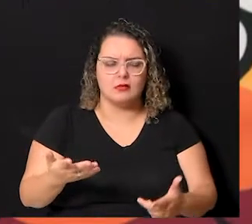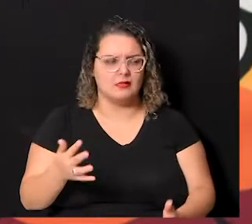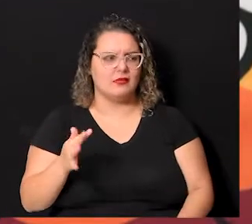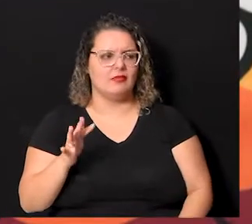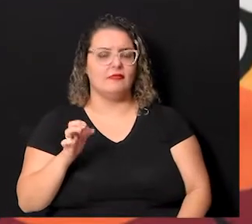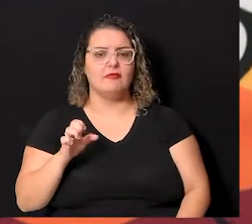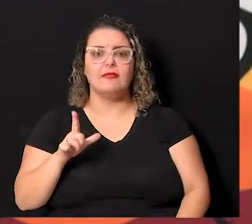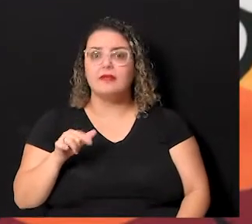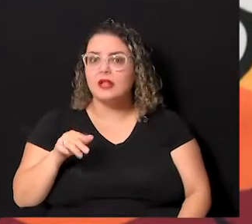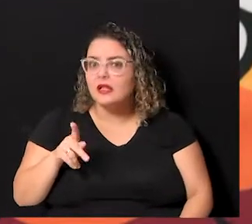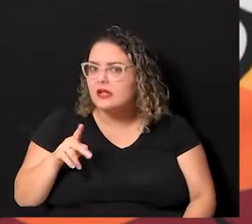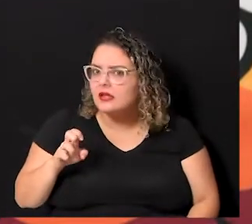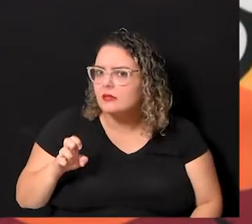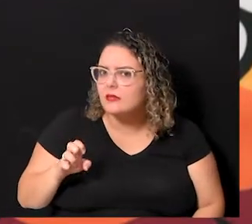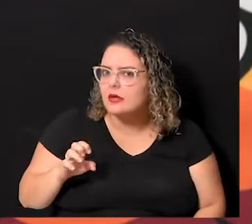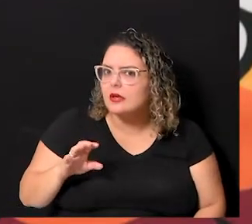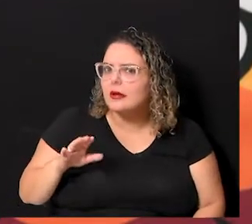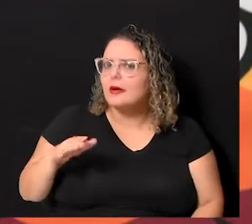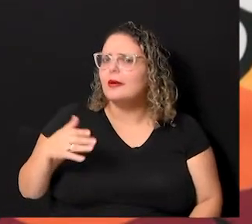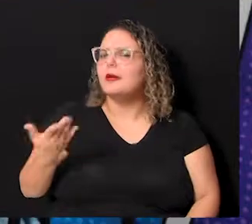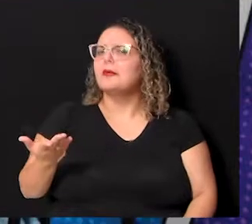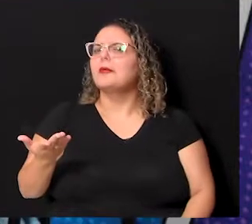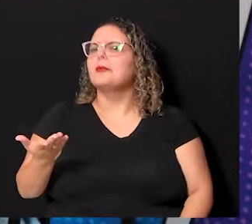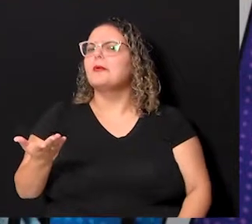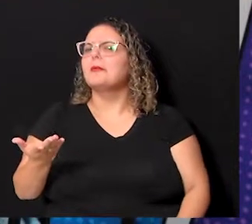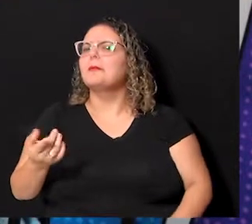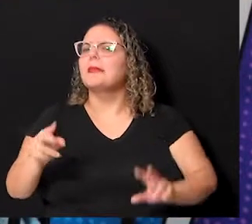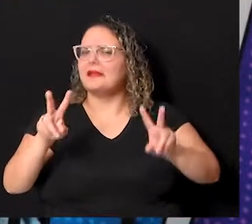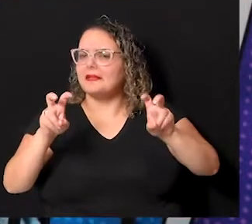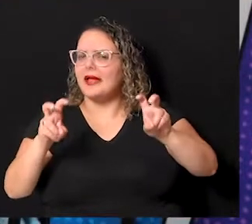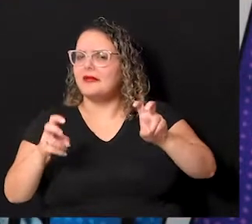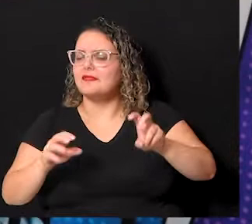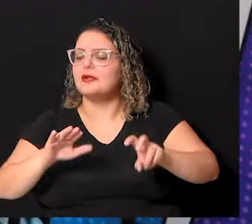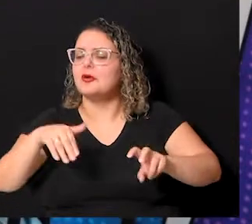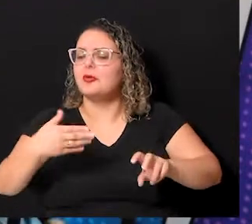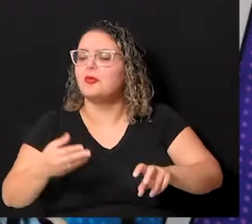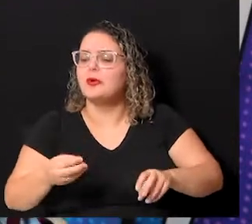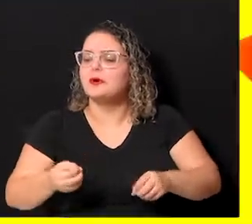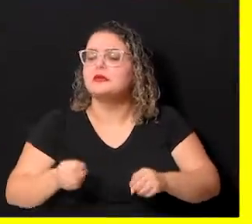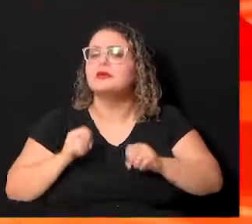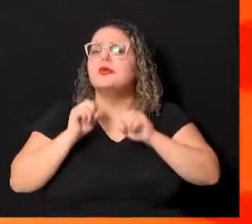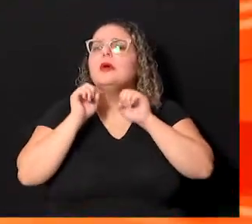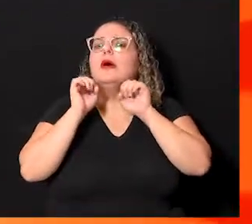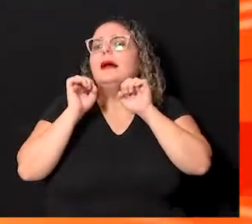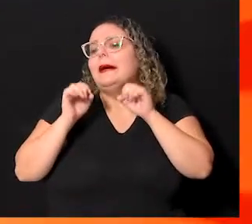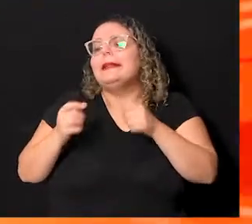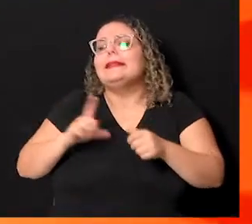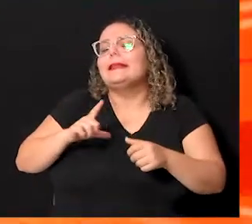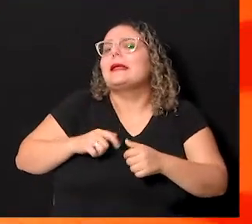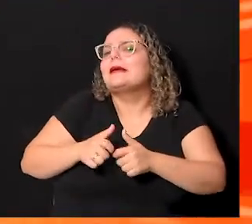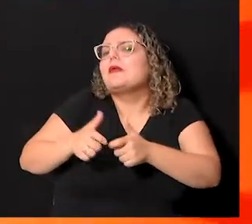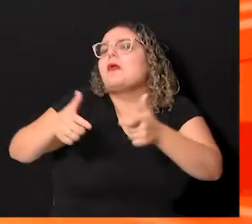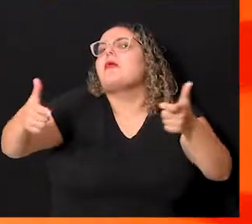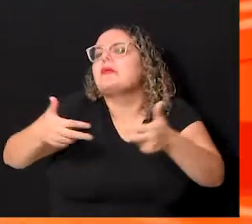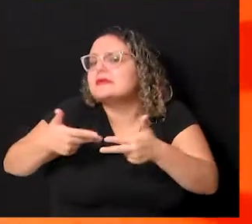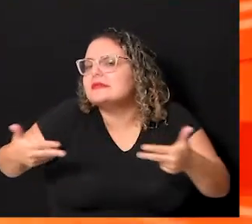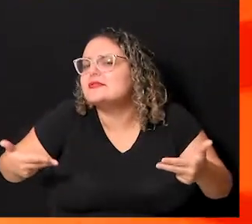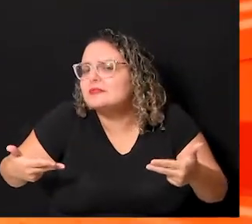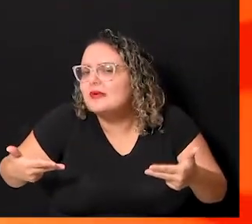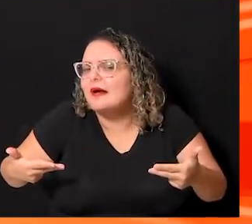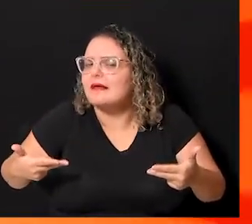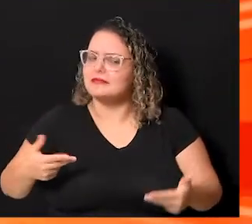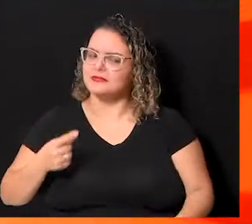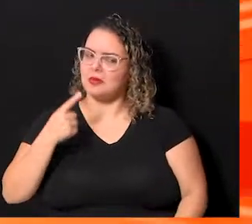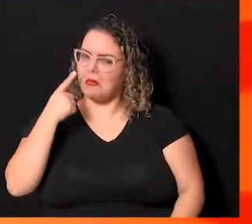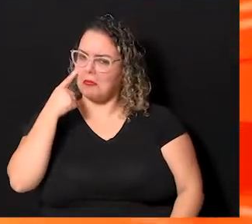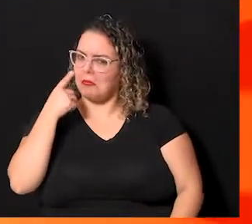Felipe, quando a esmola é demais, o santo desconfia. Onde que tá a pegadinha nesse emprego? Você